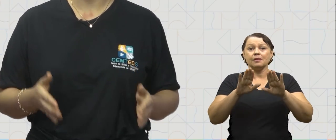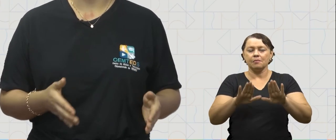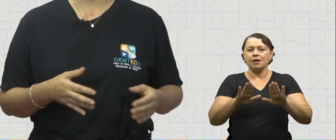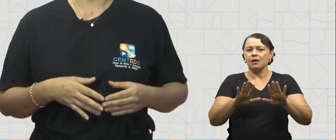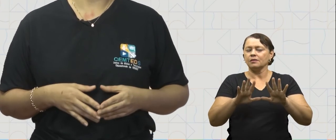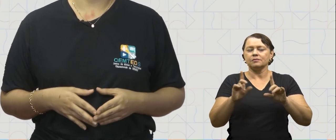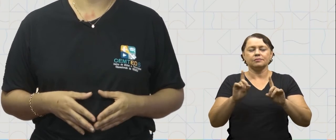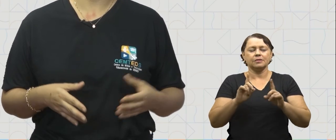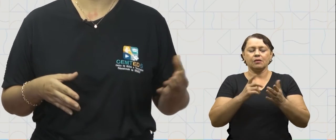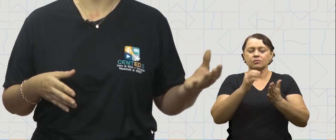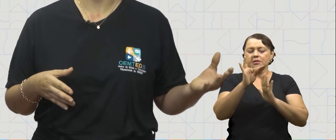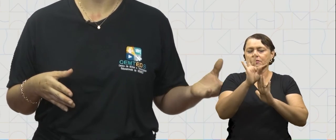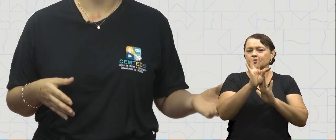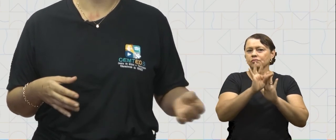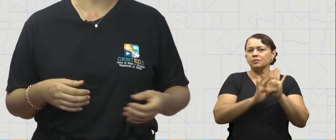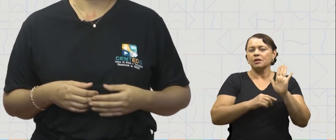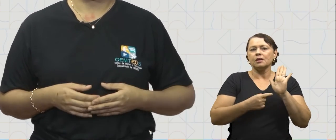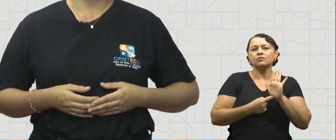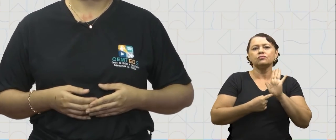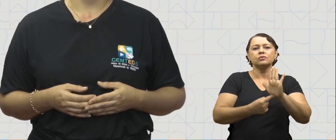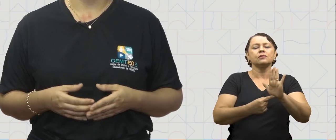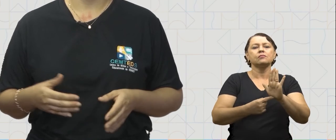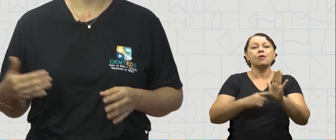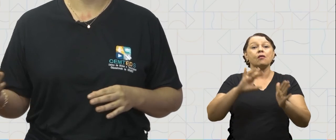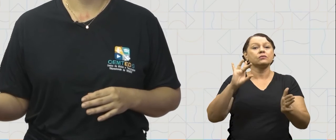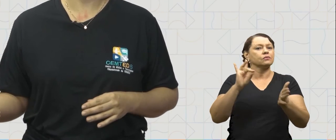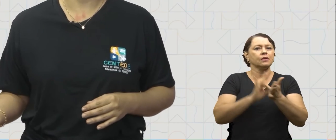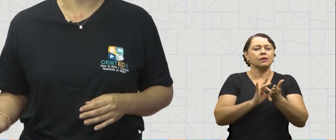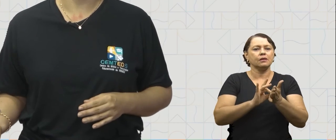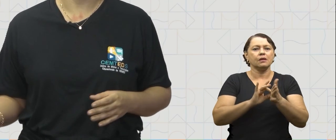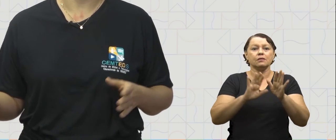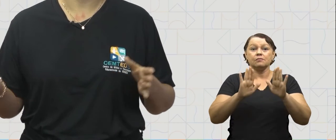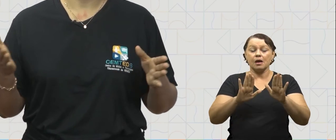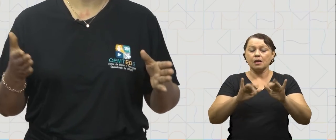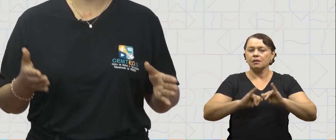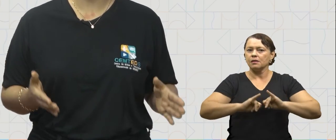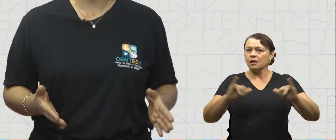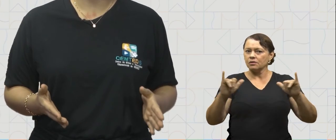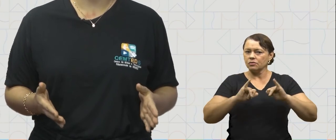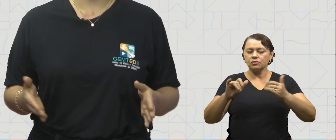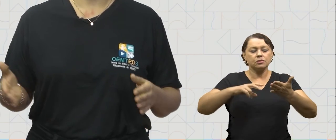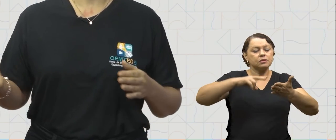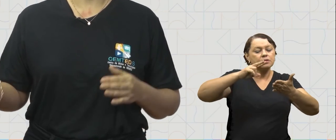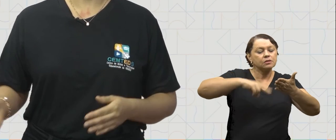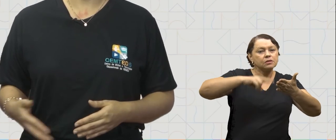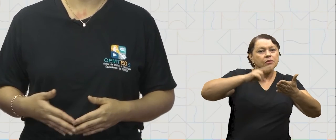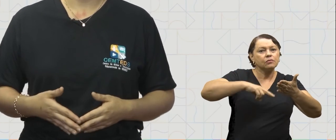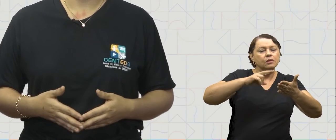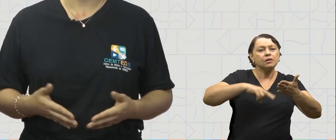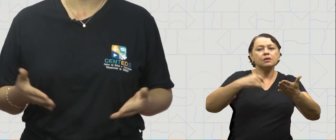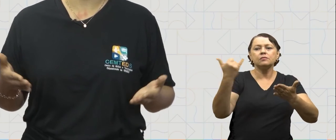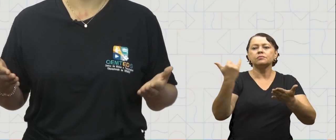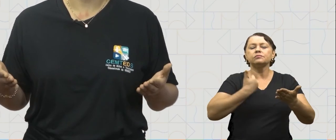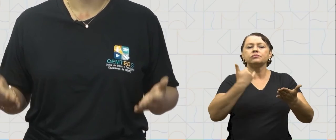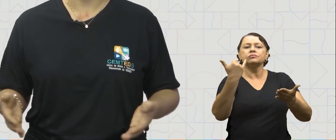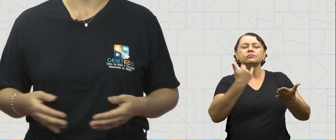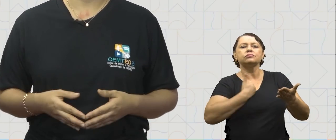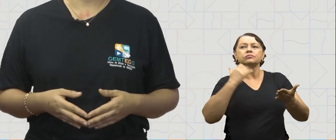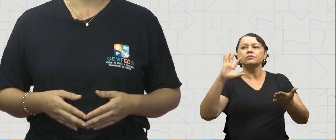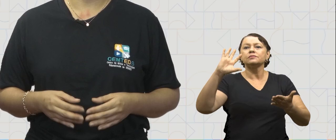Contudo, não são textos que retratam a realidade. Já as notícias são lidas para que saibamos